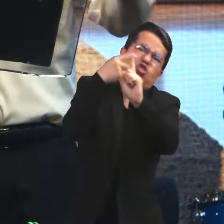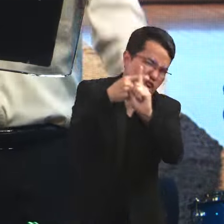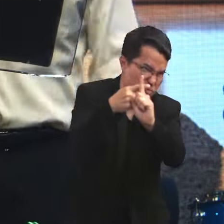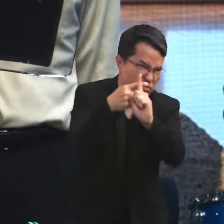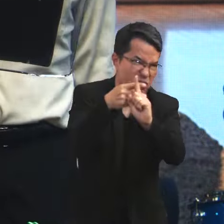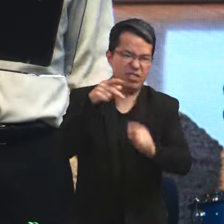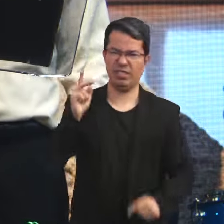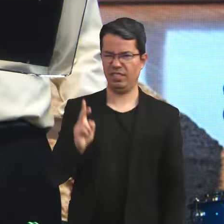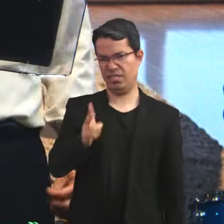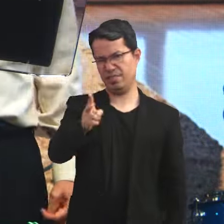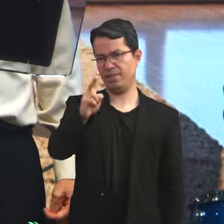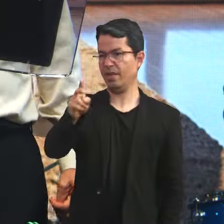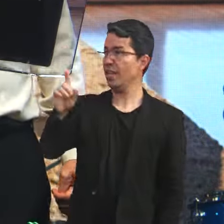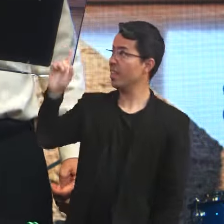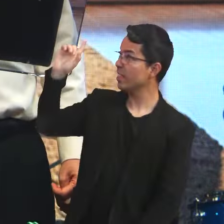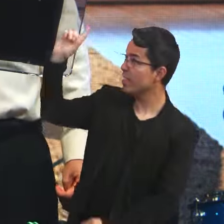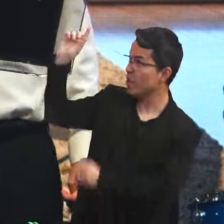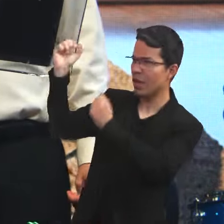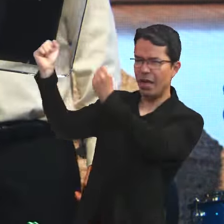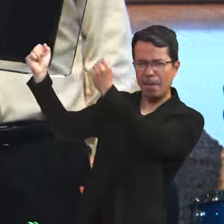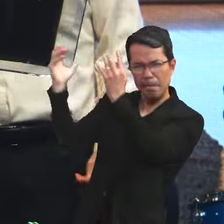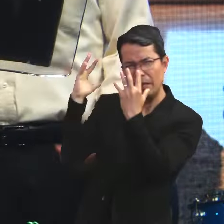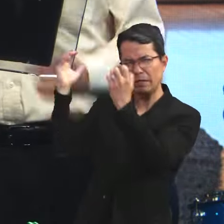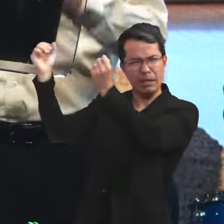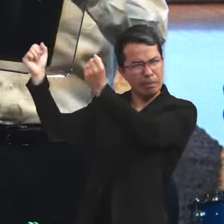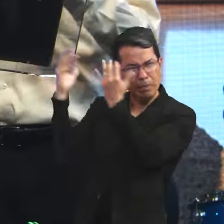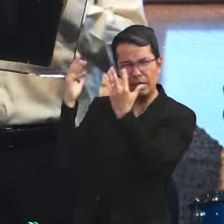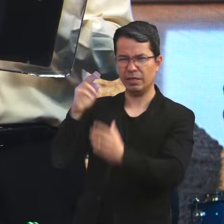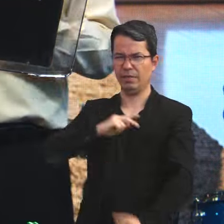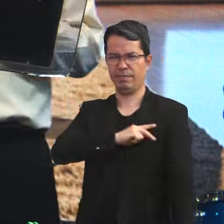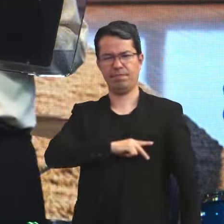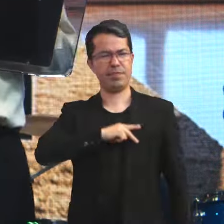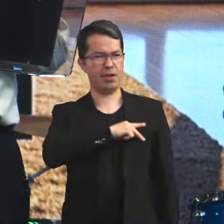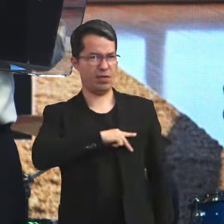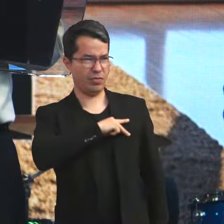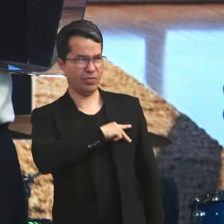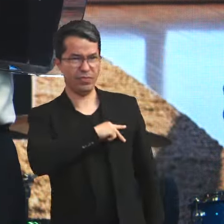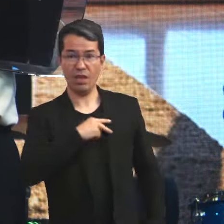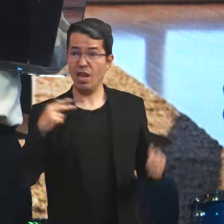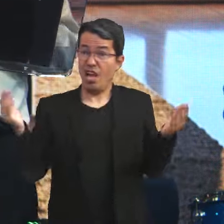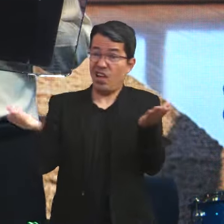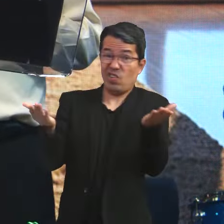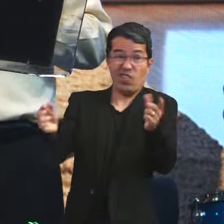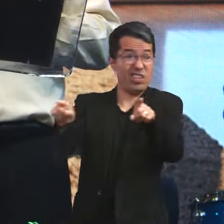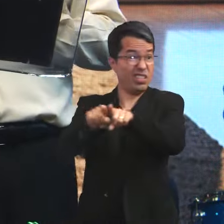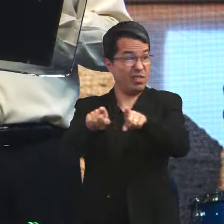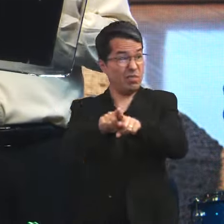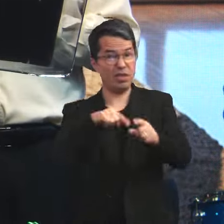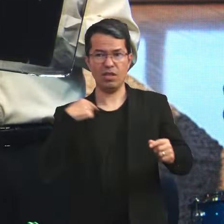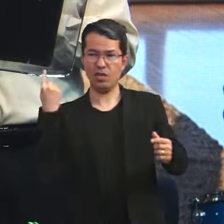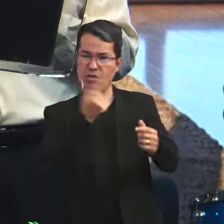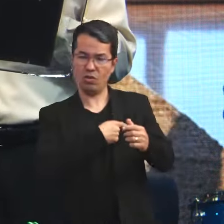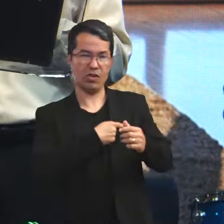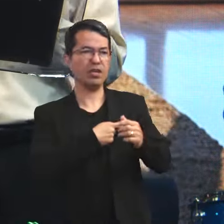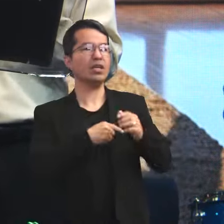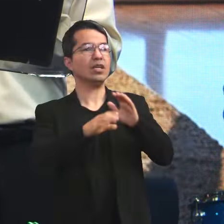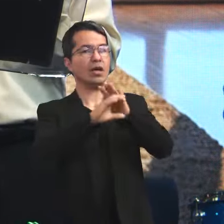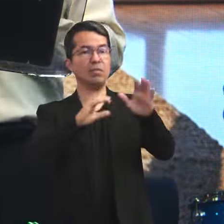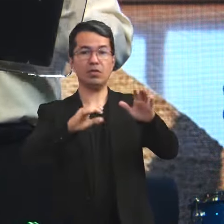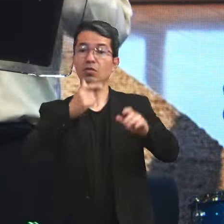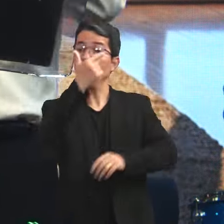Senhor hav bendecido o Senhor hav abençoado estas palavras que ho e nessas palavras que hoje